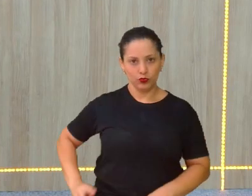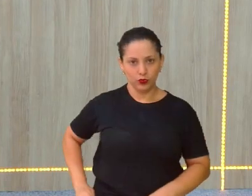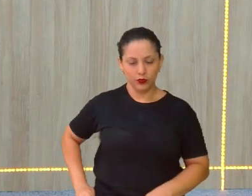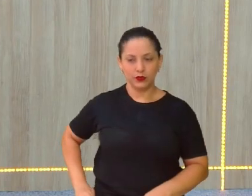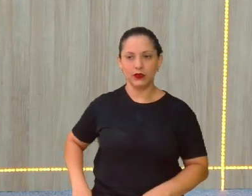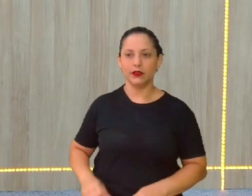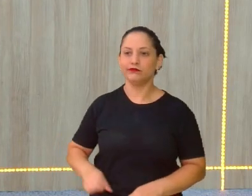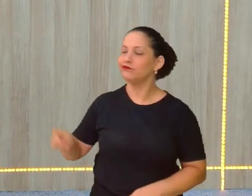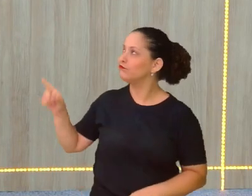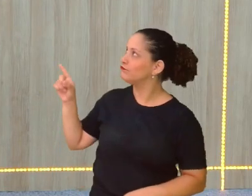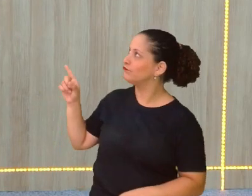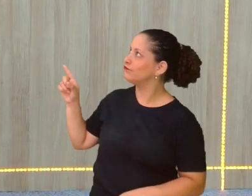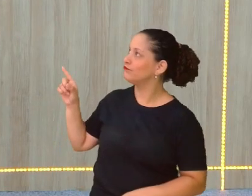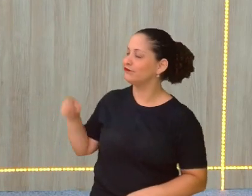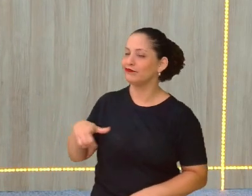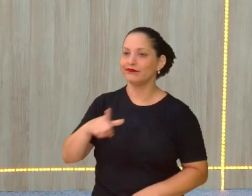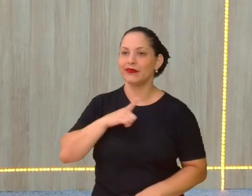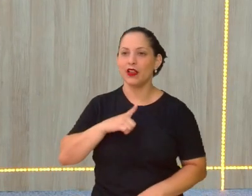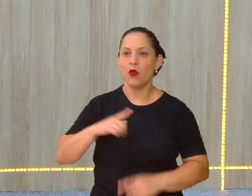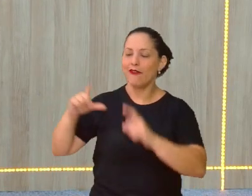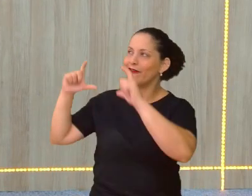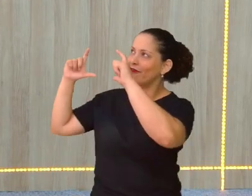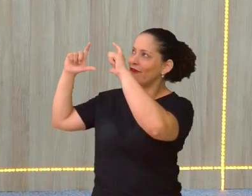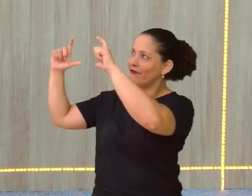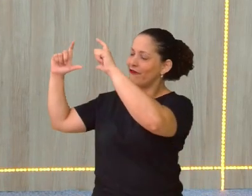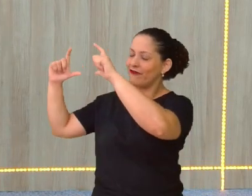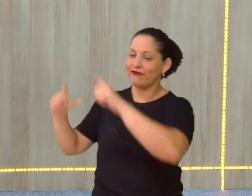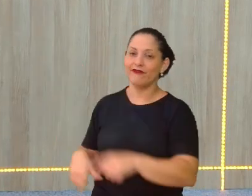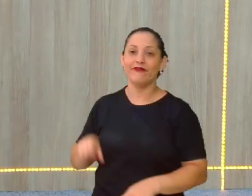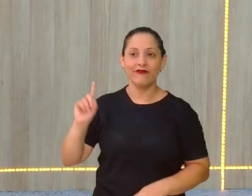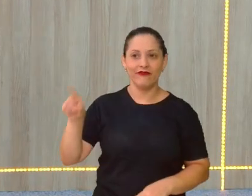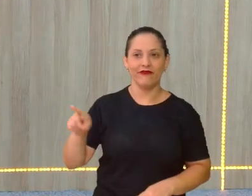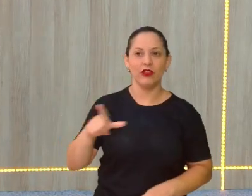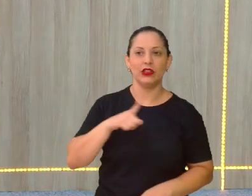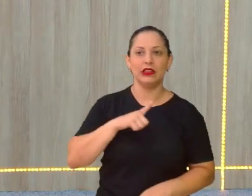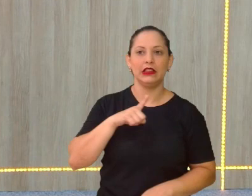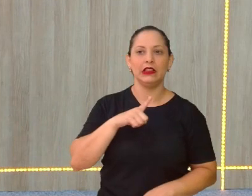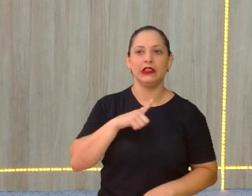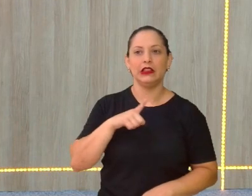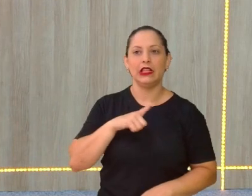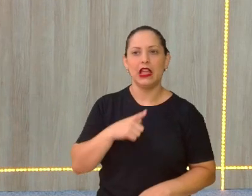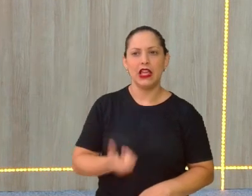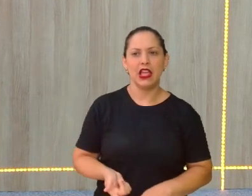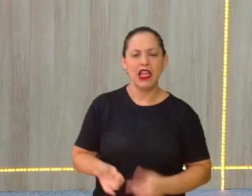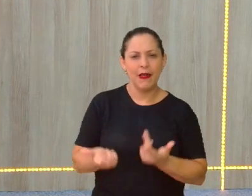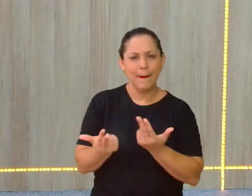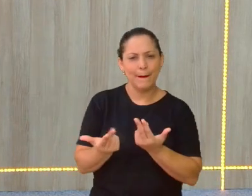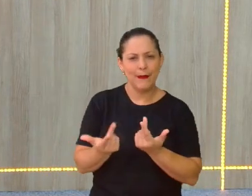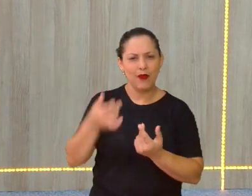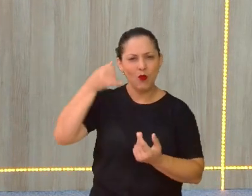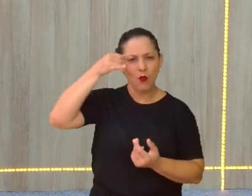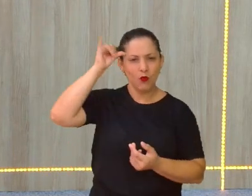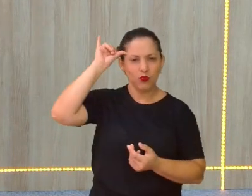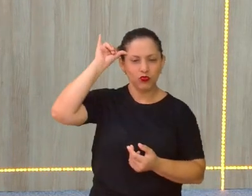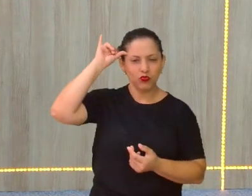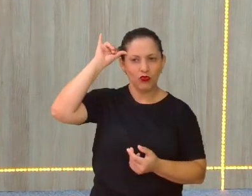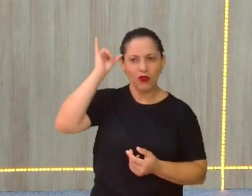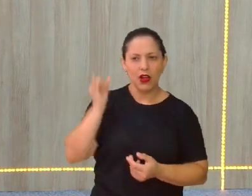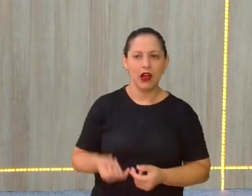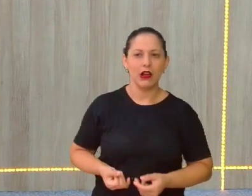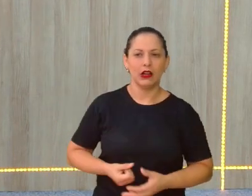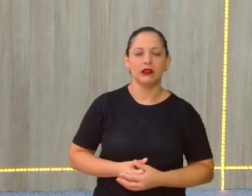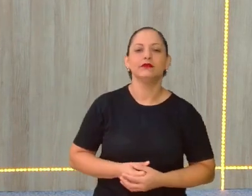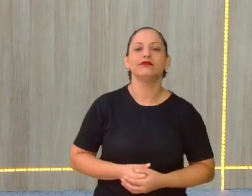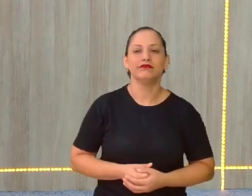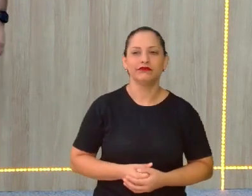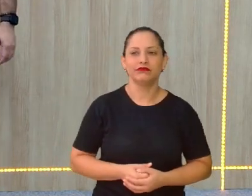loba Capitolina amamentando aqui ó, os irmãos Rômulo e Remo. Vamos falar deles agora, certo? A república, né, com a grande